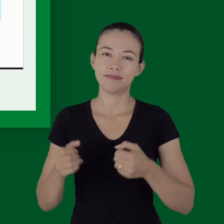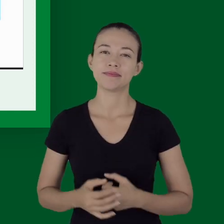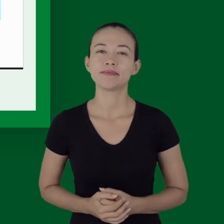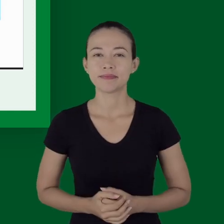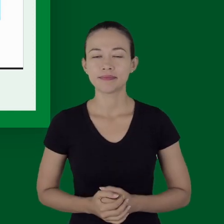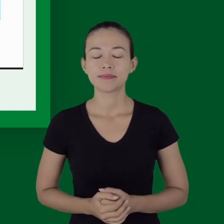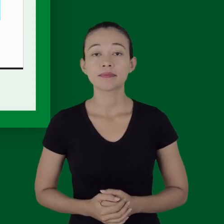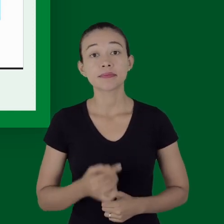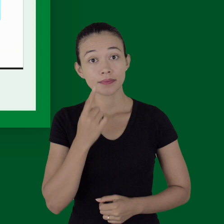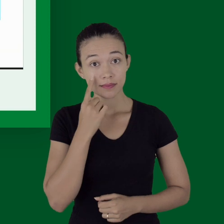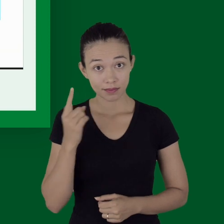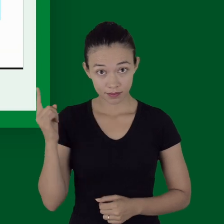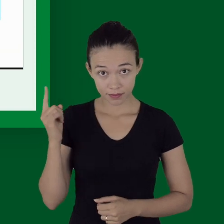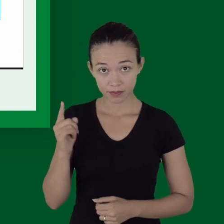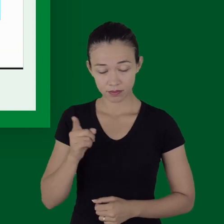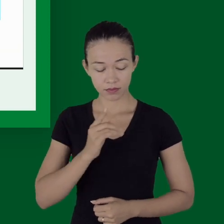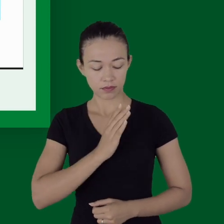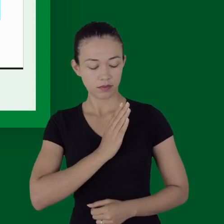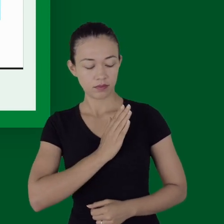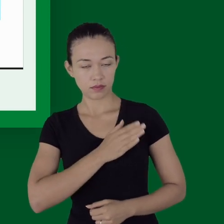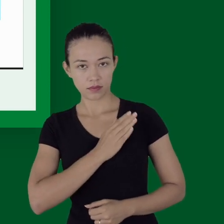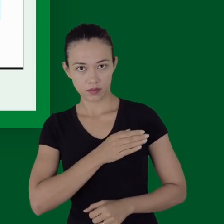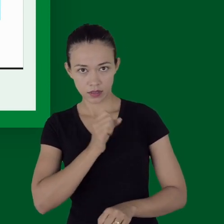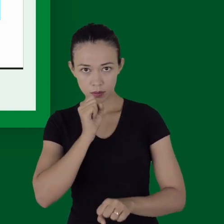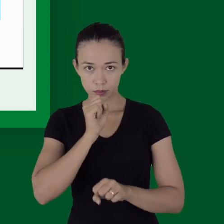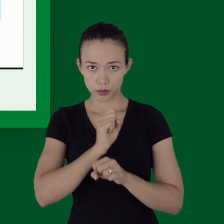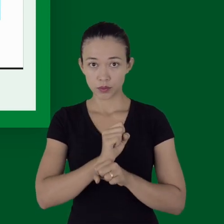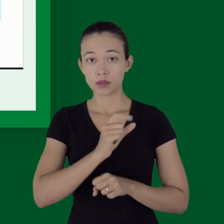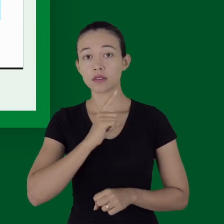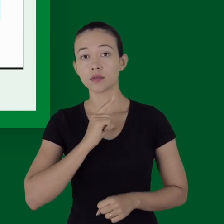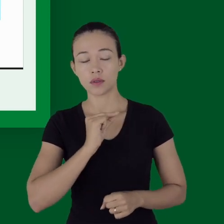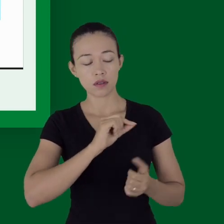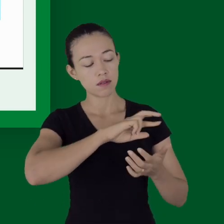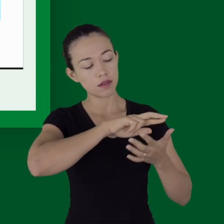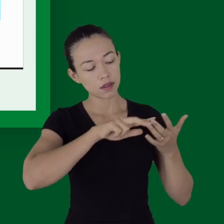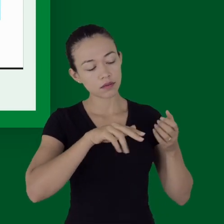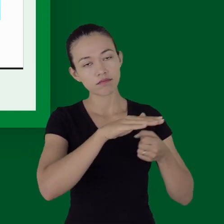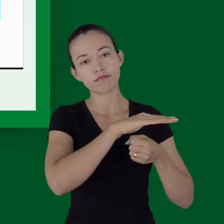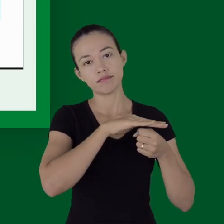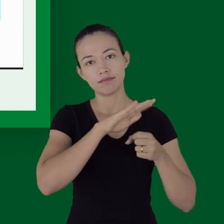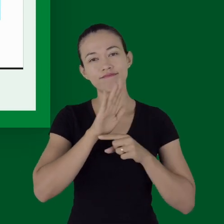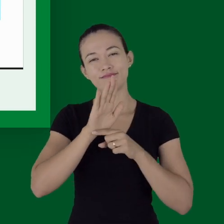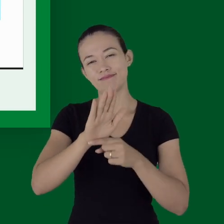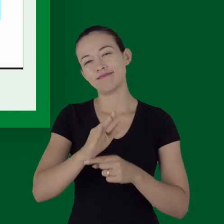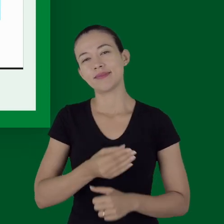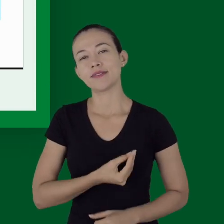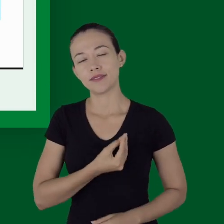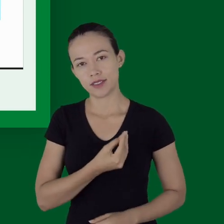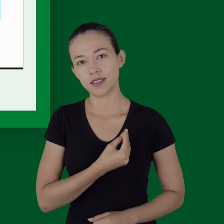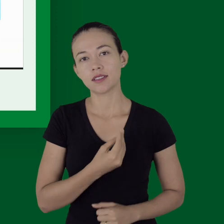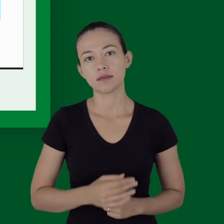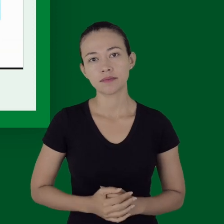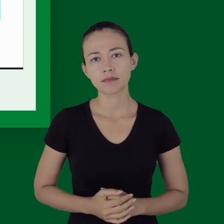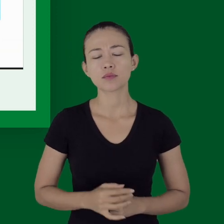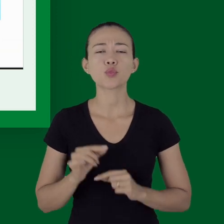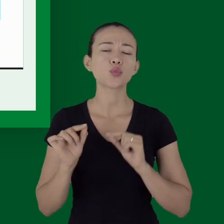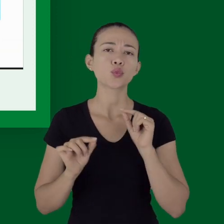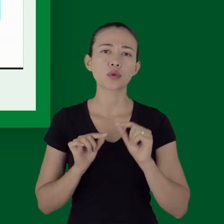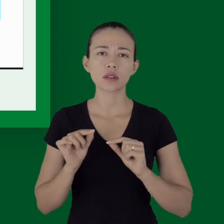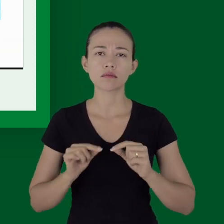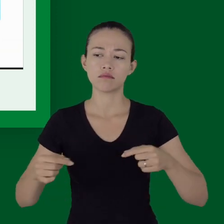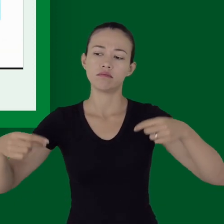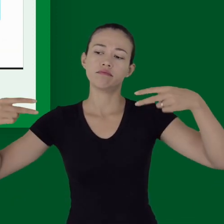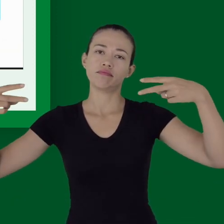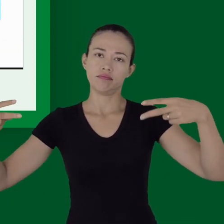Então, assim, dentro do protocolo do suporte avançado de vida, a gente divide, né, os